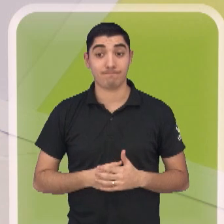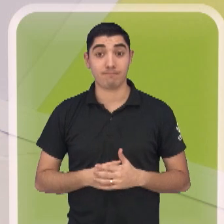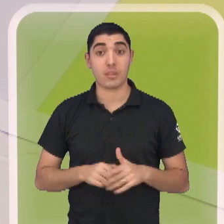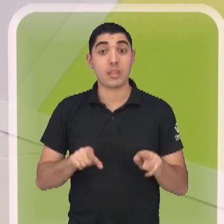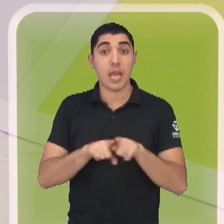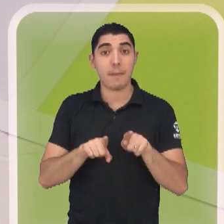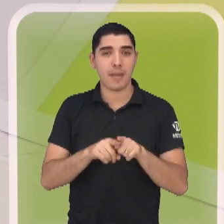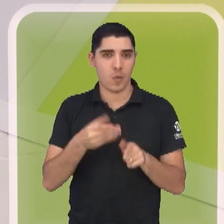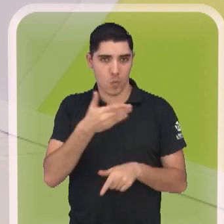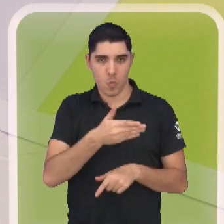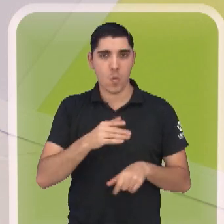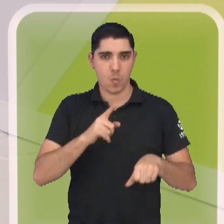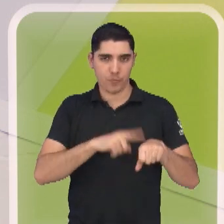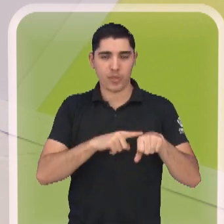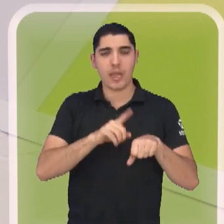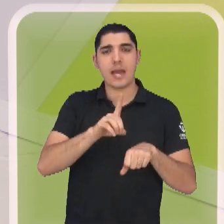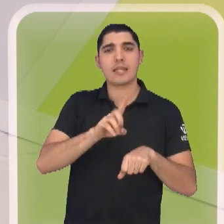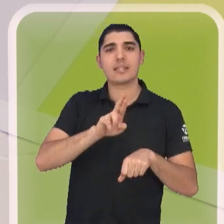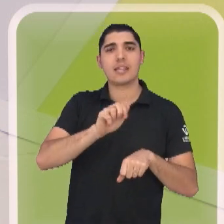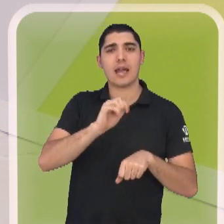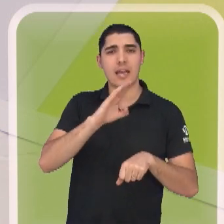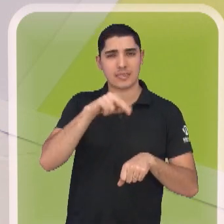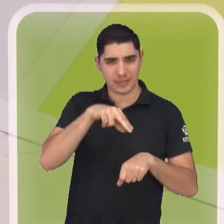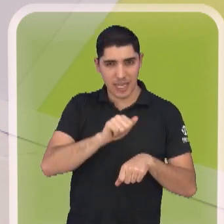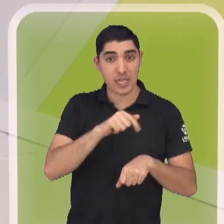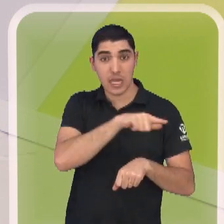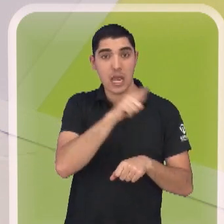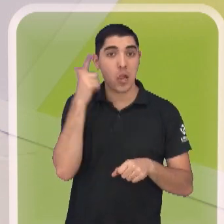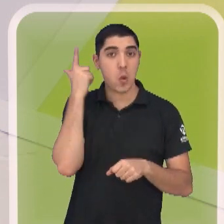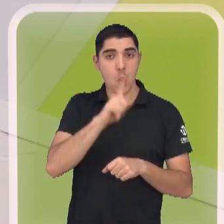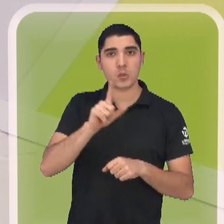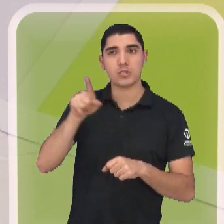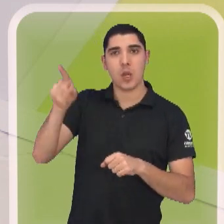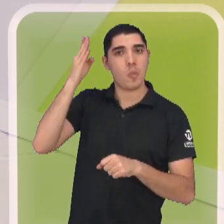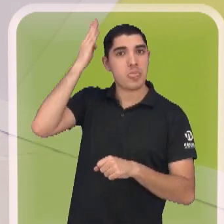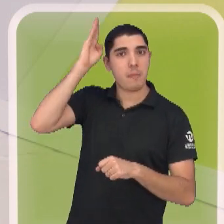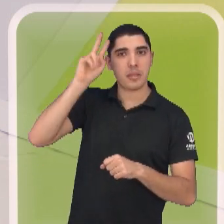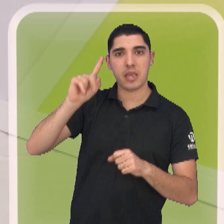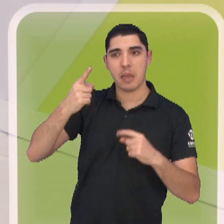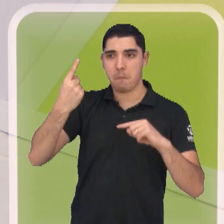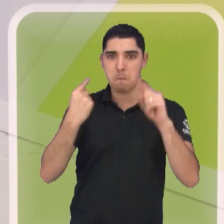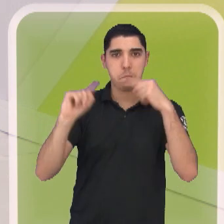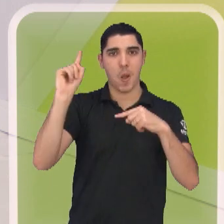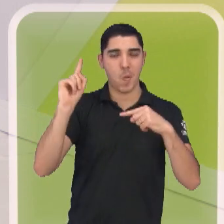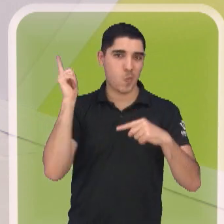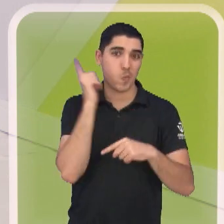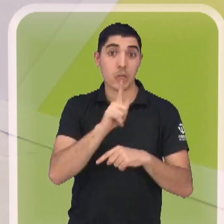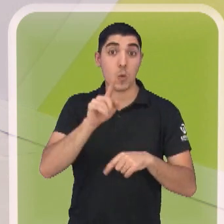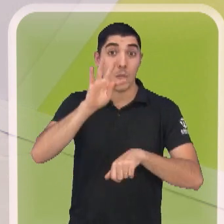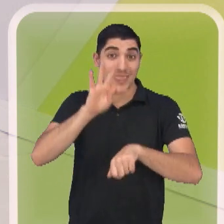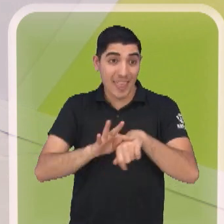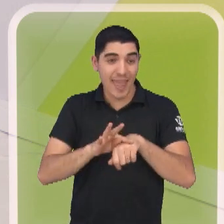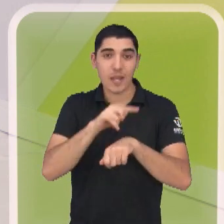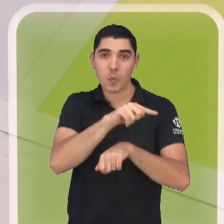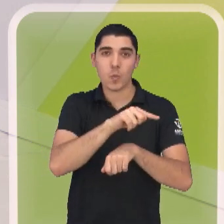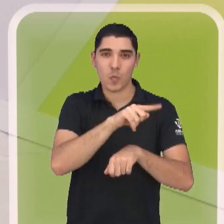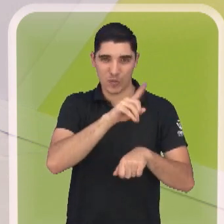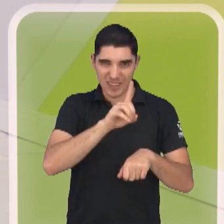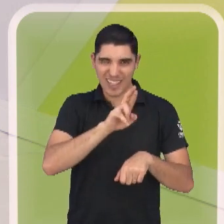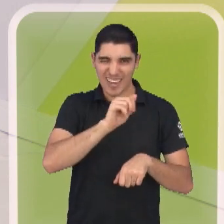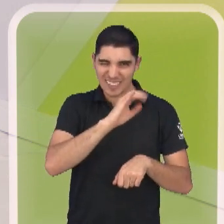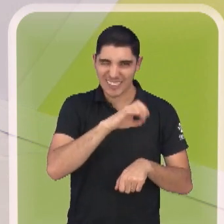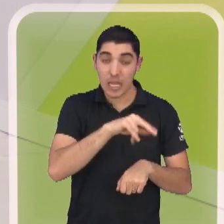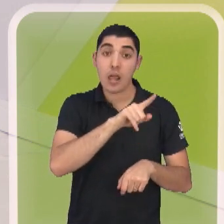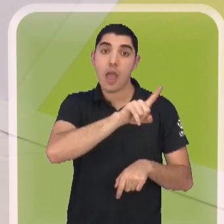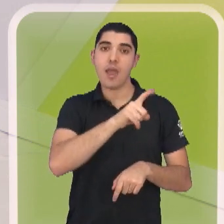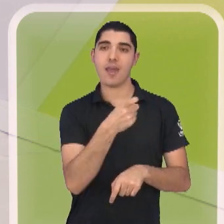jogar bem dessa forma conseguiu a virada aí para cima do Taubaté no finalzinho conseguiu o empate em cima do São José o técnico do Dracena é isso técnico de São José o Flavinho